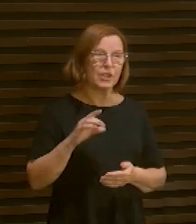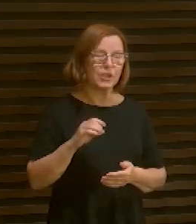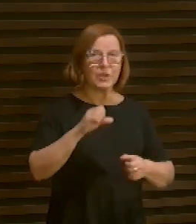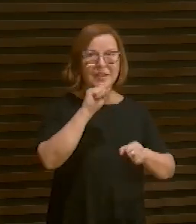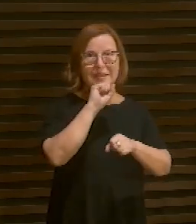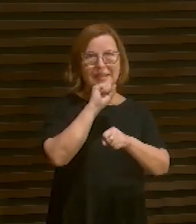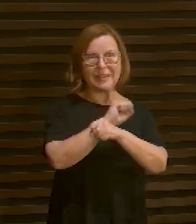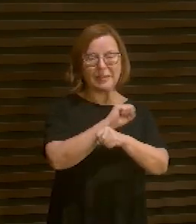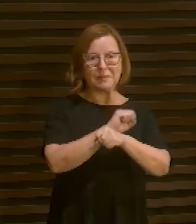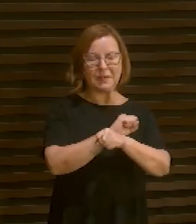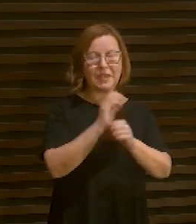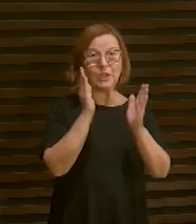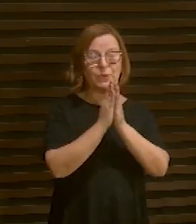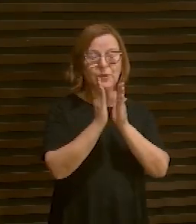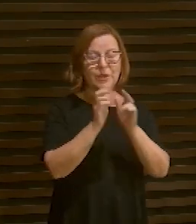por sua libertação.